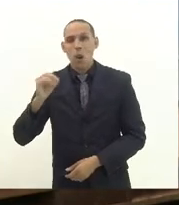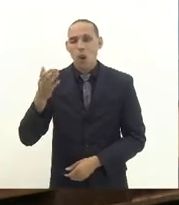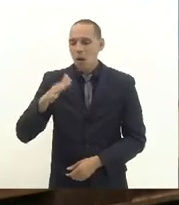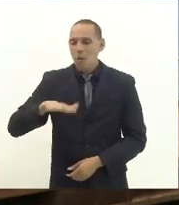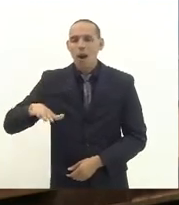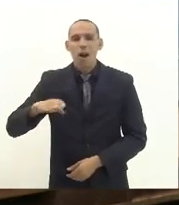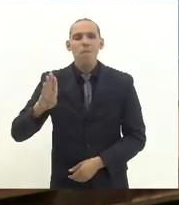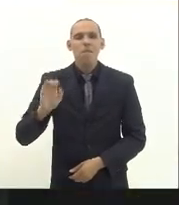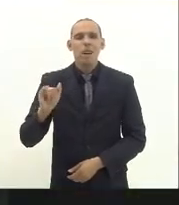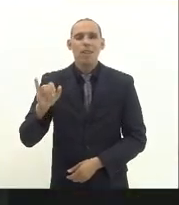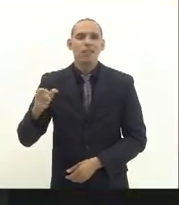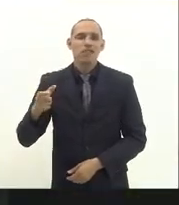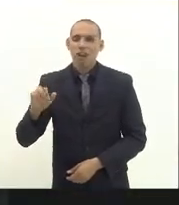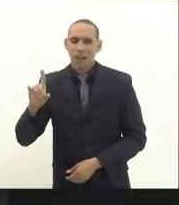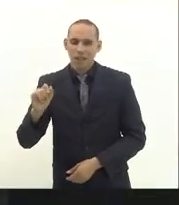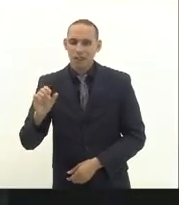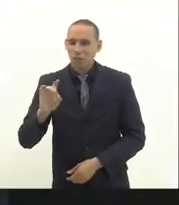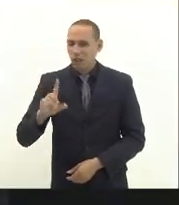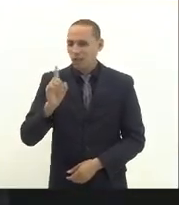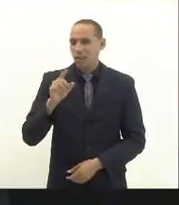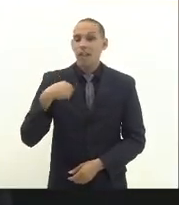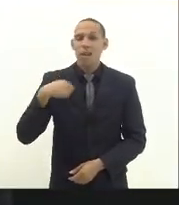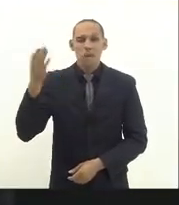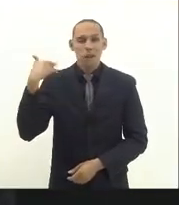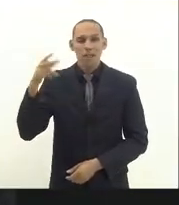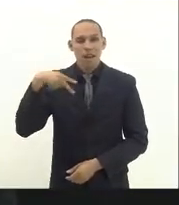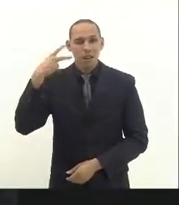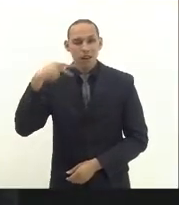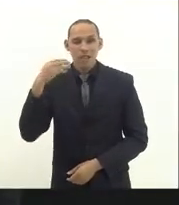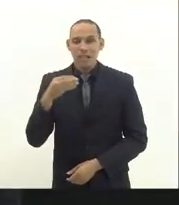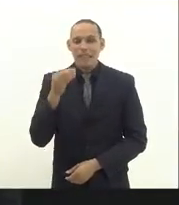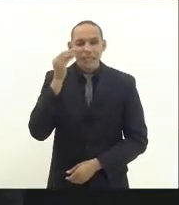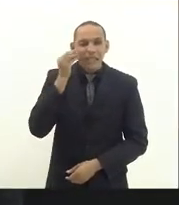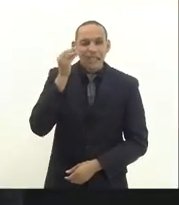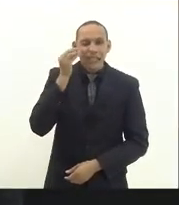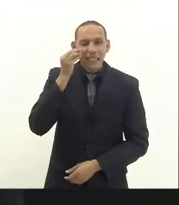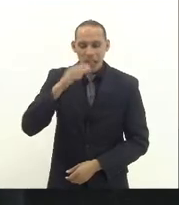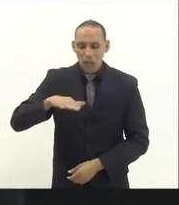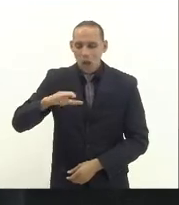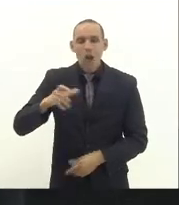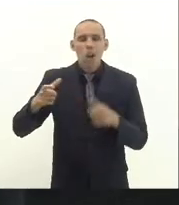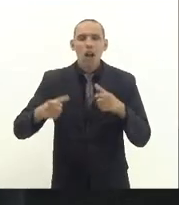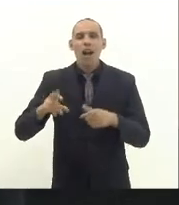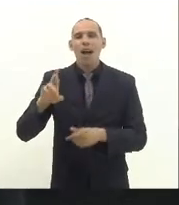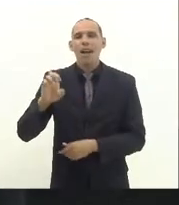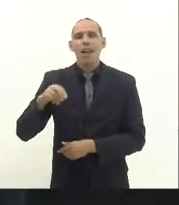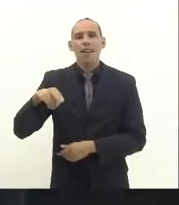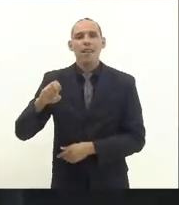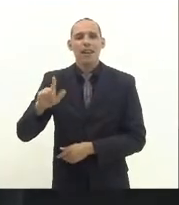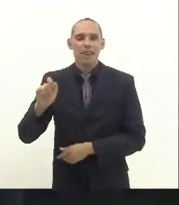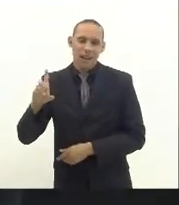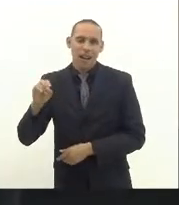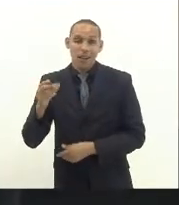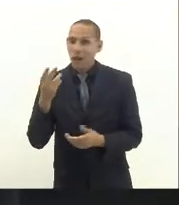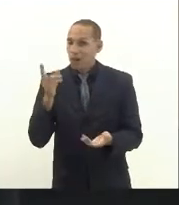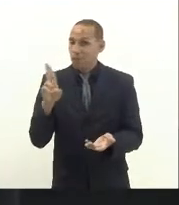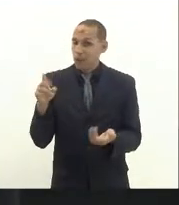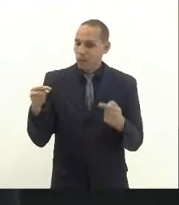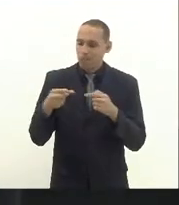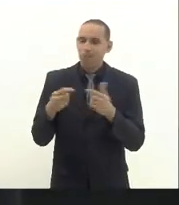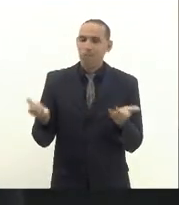eu me lembro quando estava a vereador eu tentei diversas vezes uma região chamado renegado nome já diz mais ou menos